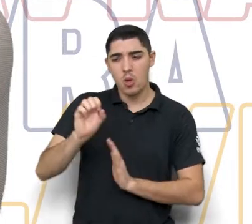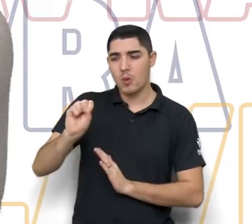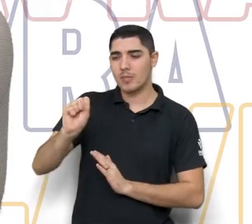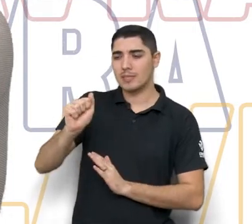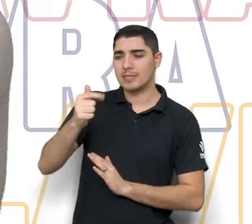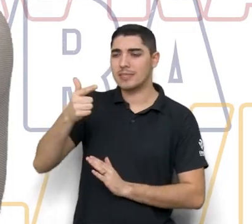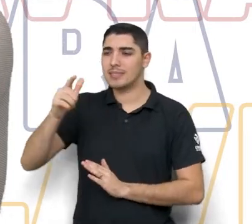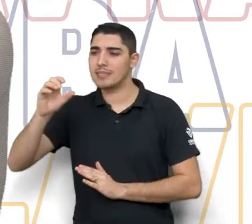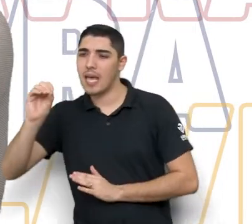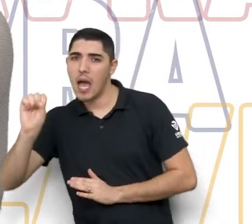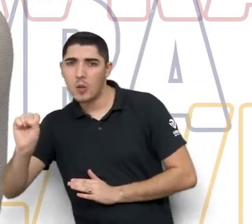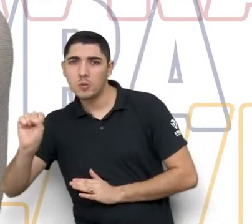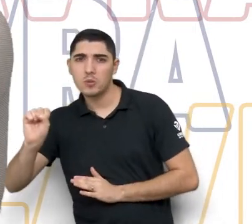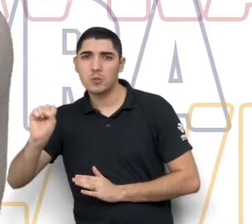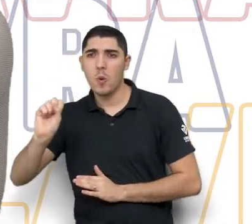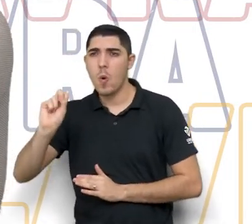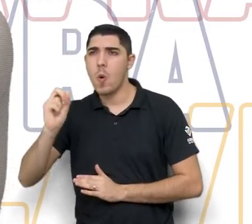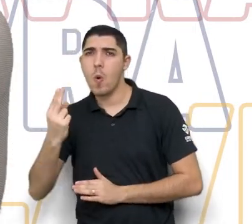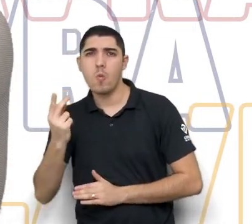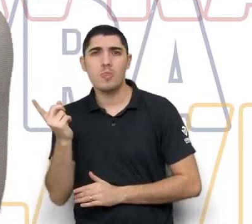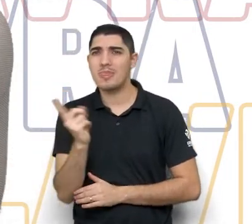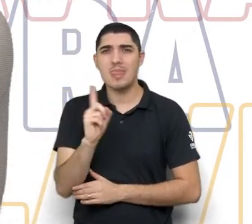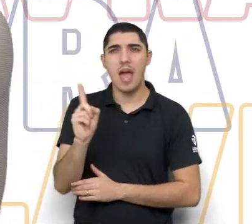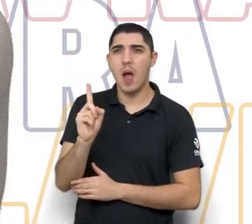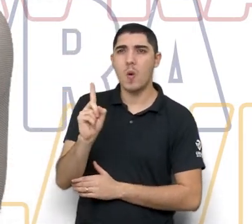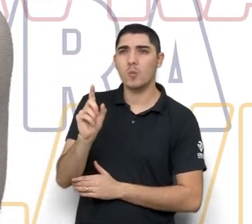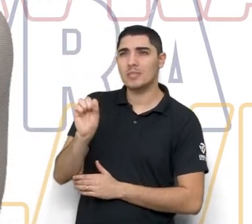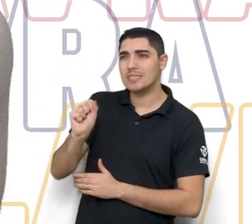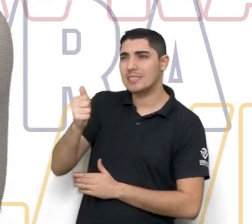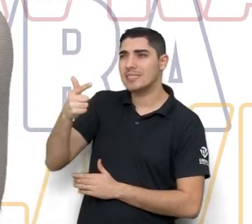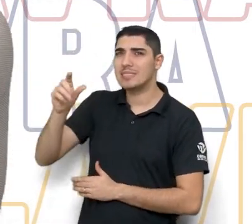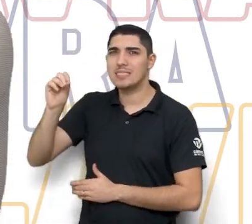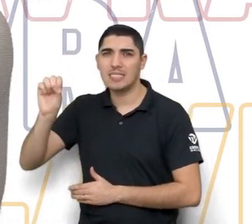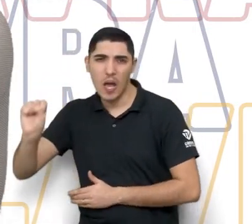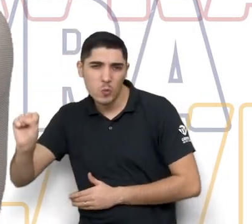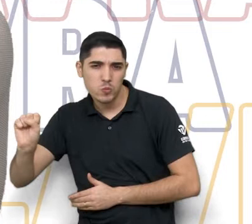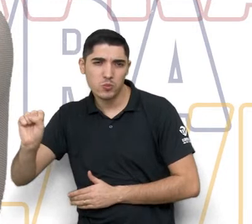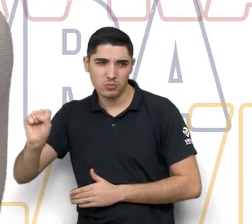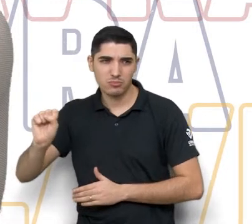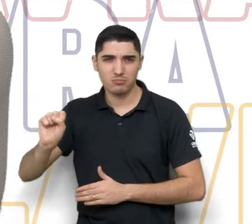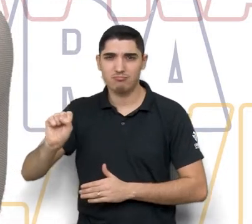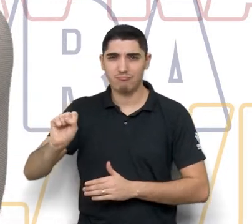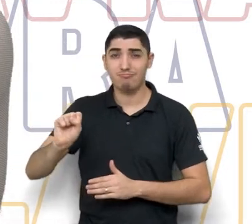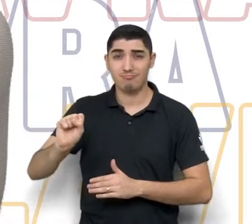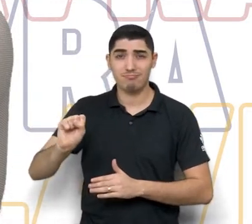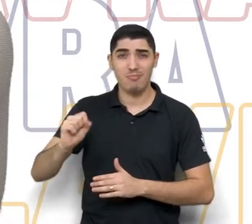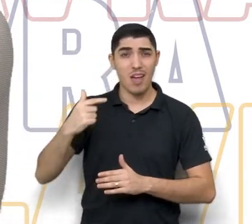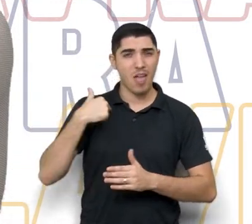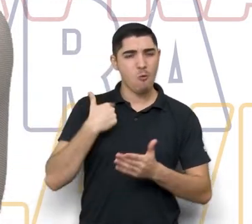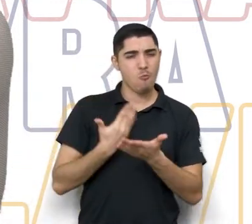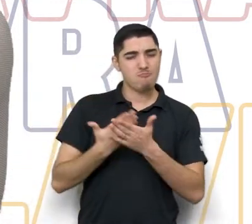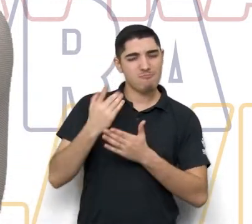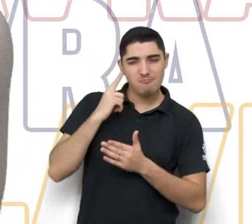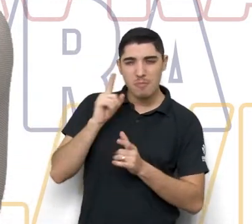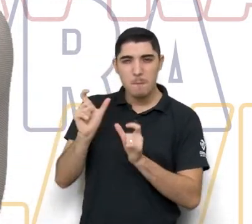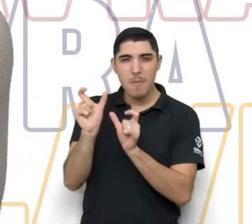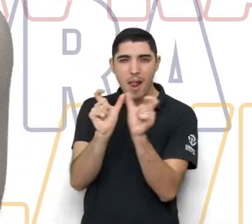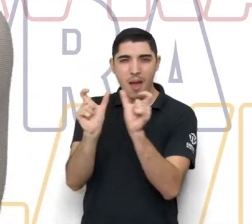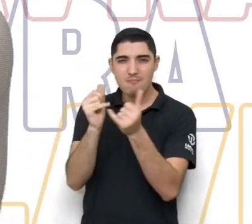sãos, ou tão sãos, não são os sãos. Os